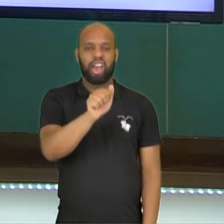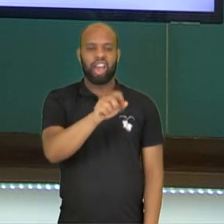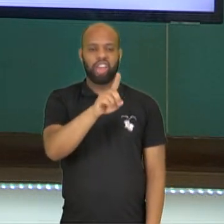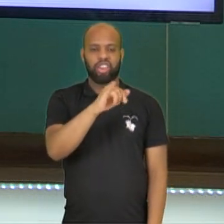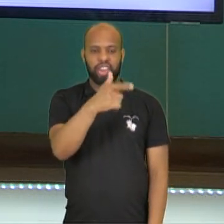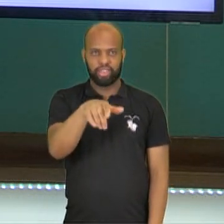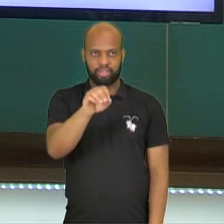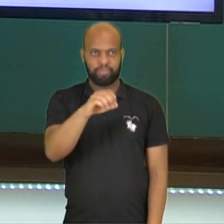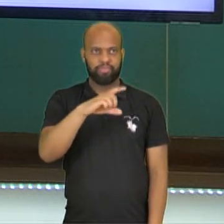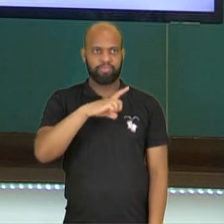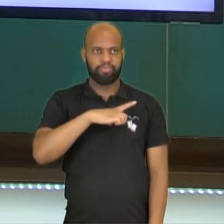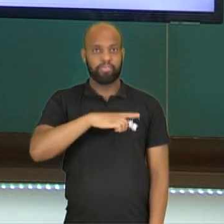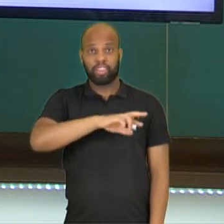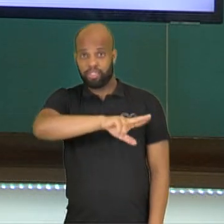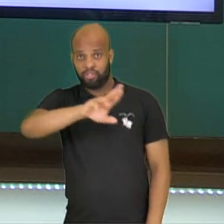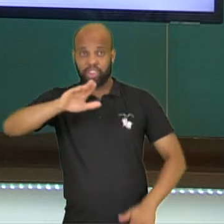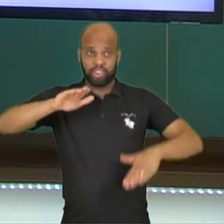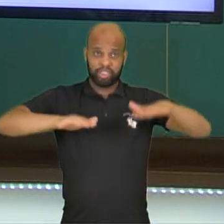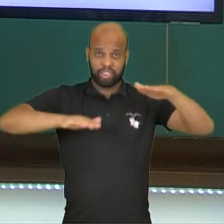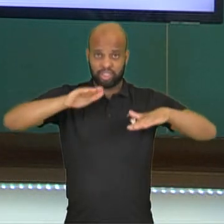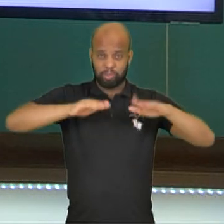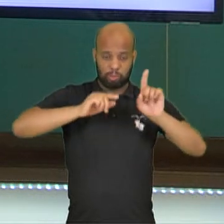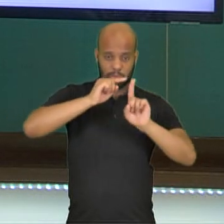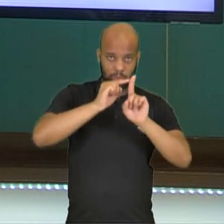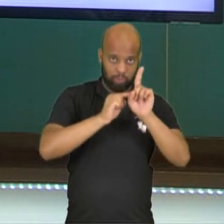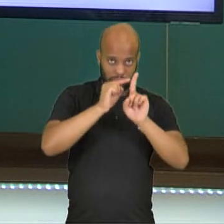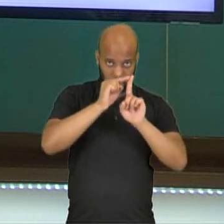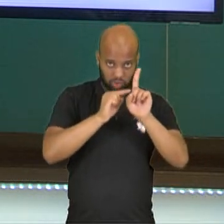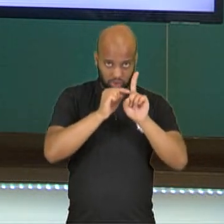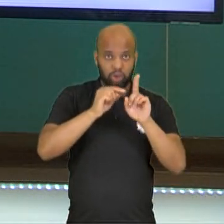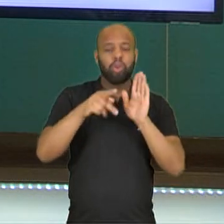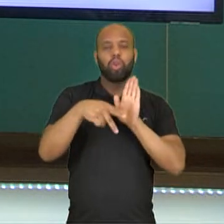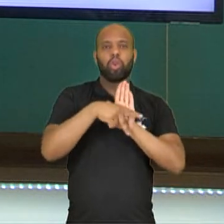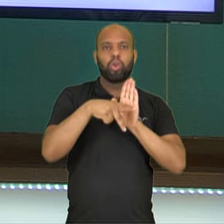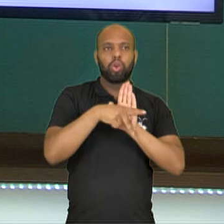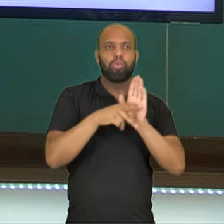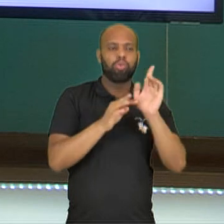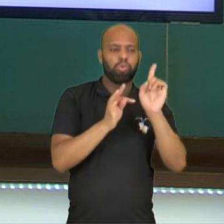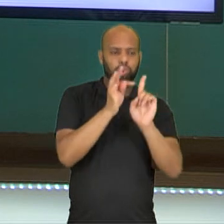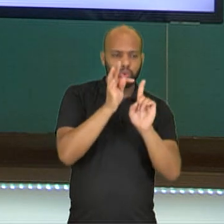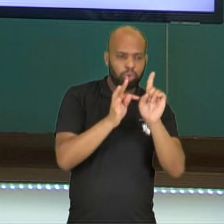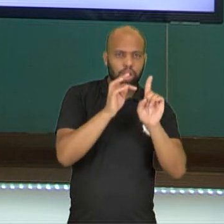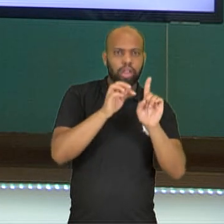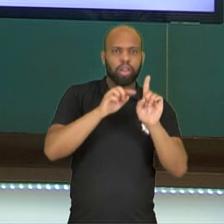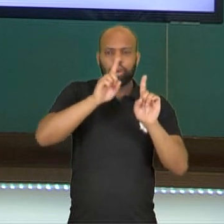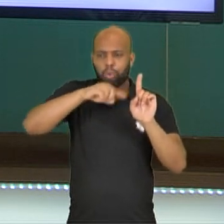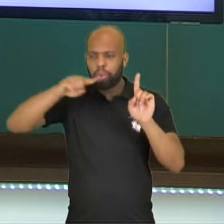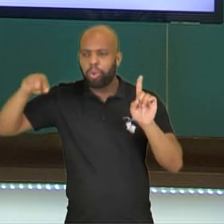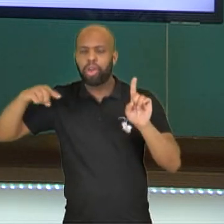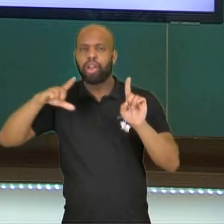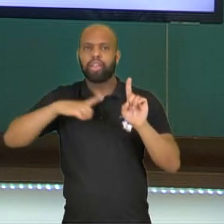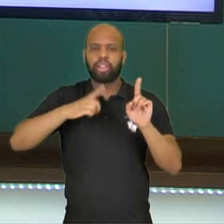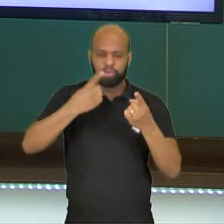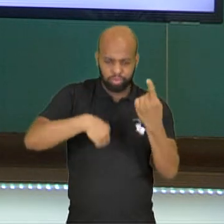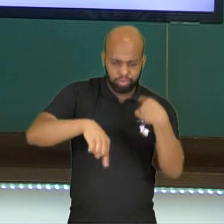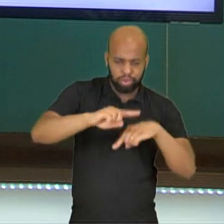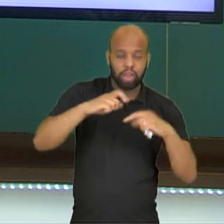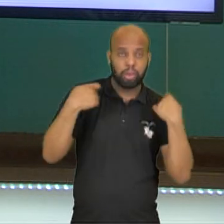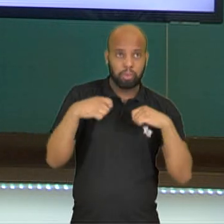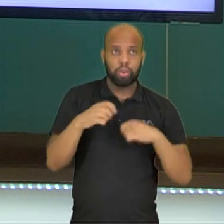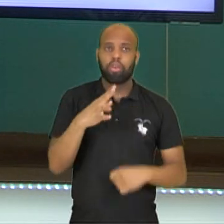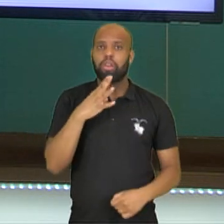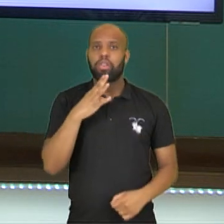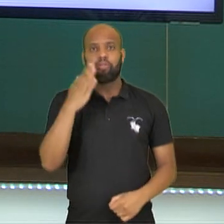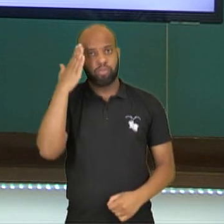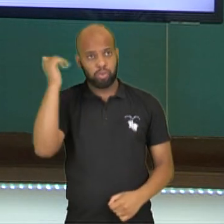basicamente, dependendo do tipo de termômetro, basicamente elas foram sendo evoluídas ao longo do tempo conforme a necessidade. As escalas mais conhecidas